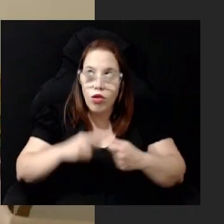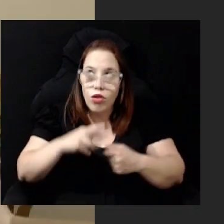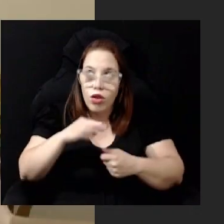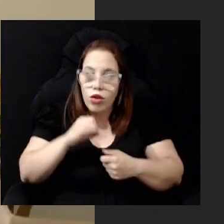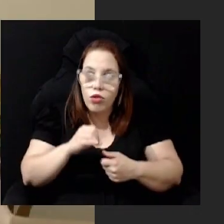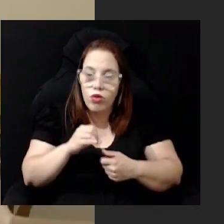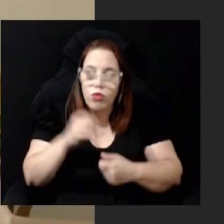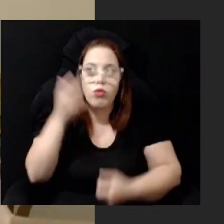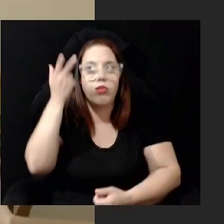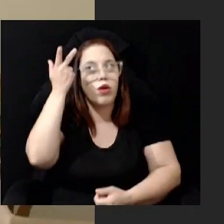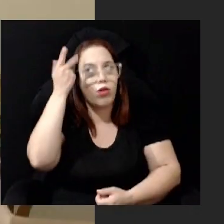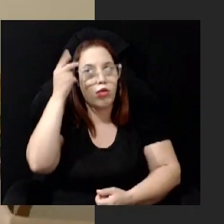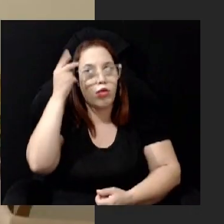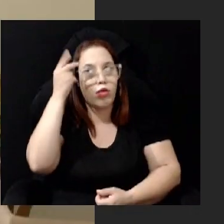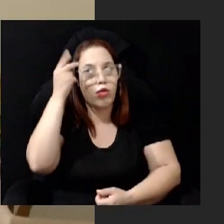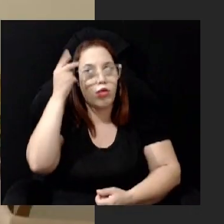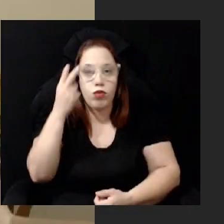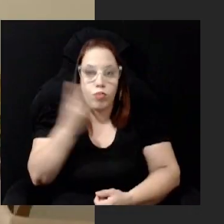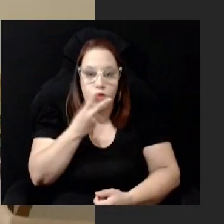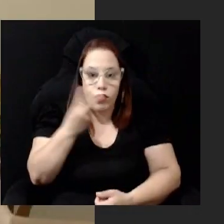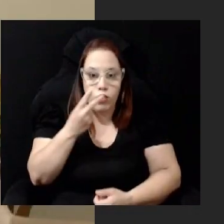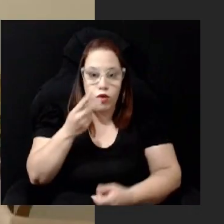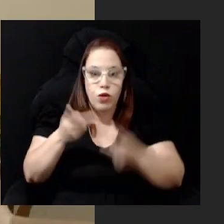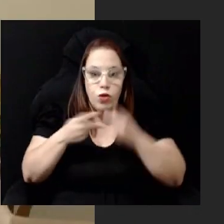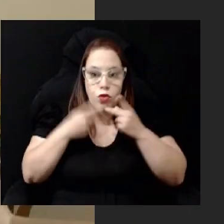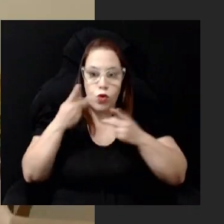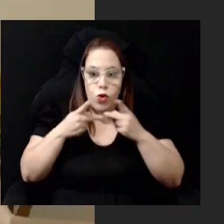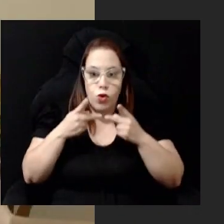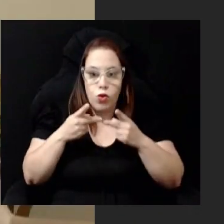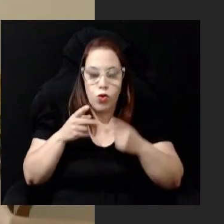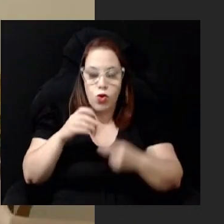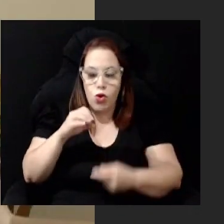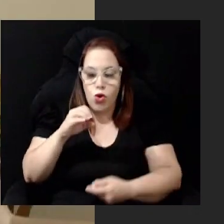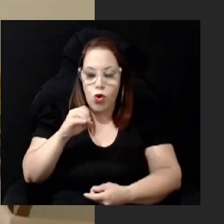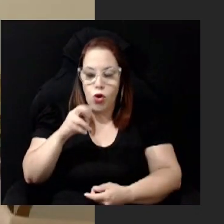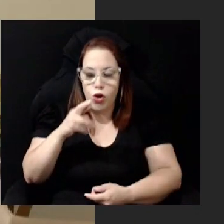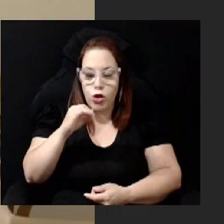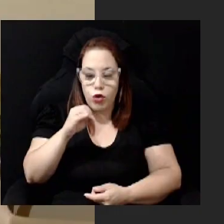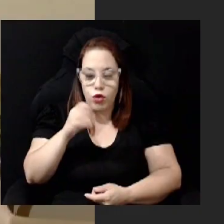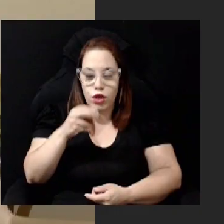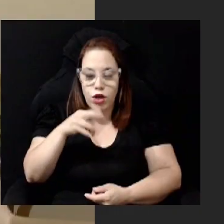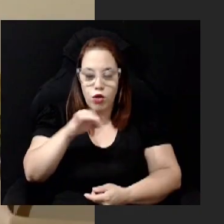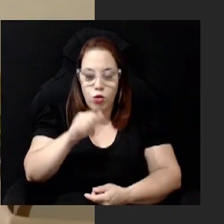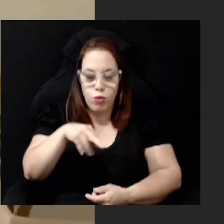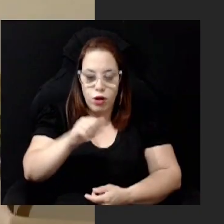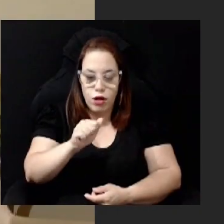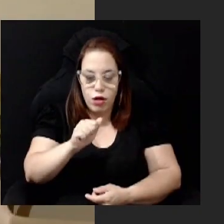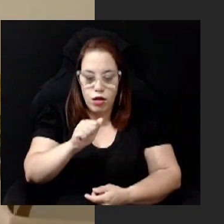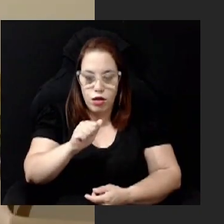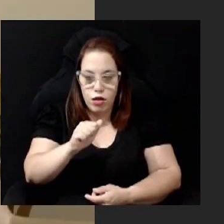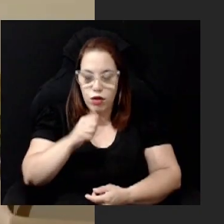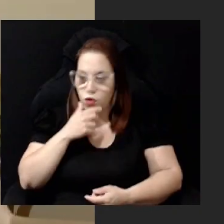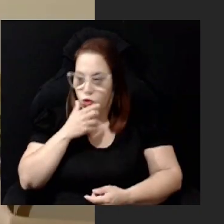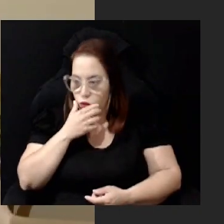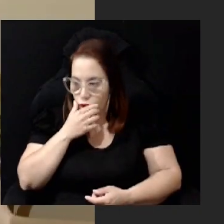mais comuns é aqueles dois que eu já falei, o osteosarcoma ou carcinoma osteogênico,